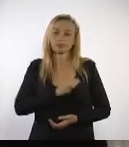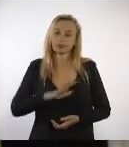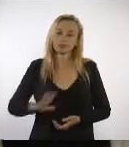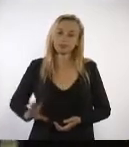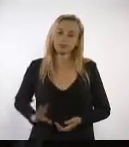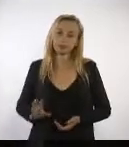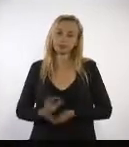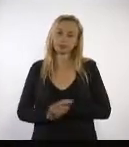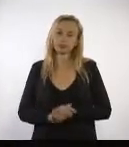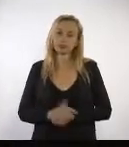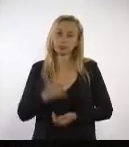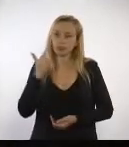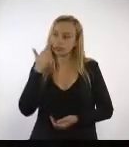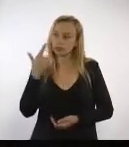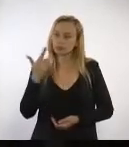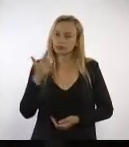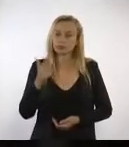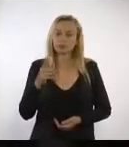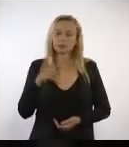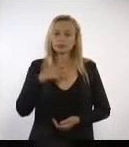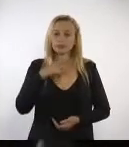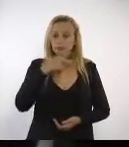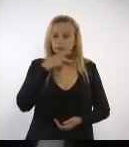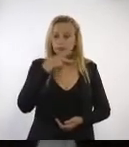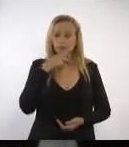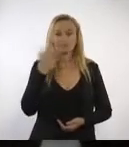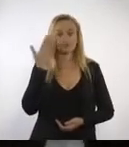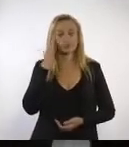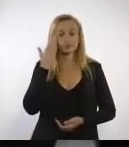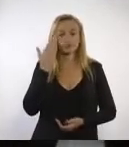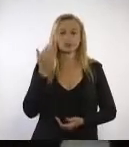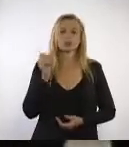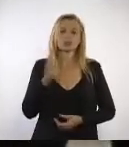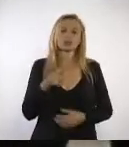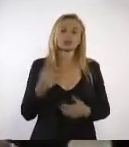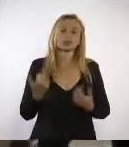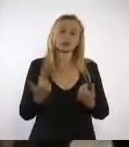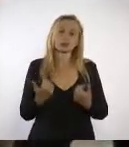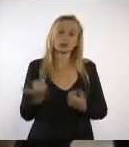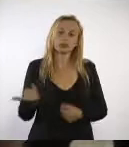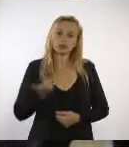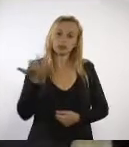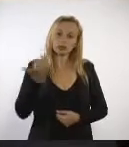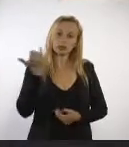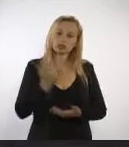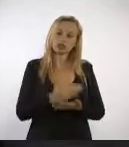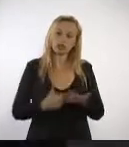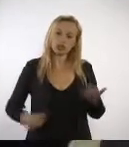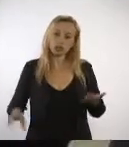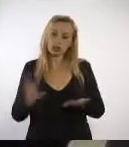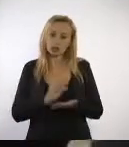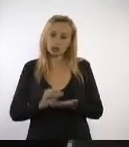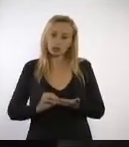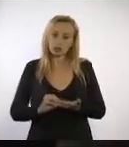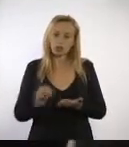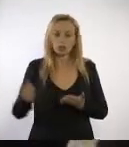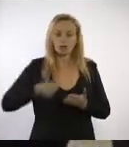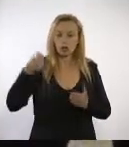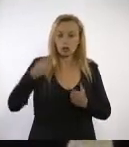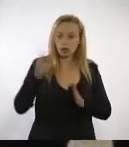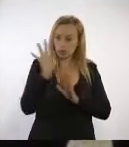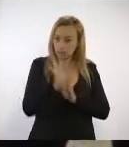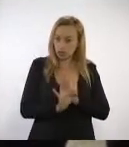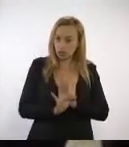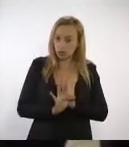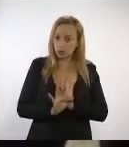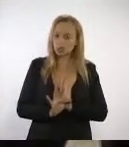tendo em vista que o parlamento entendeu que seria necessário retirar de pauta para aprimorar o texto, parece que está